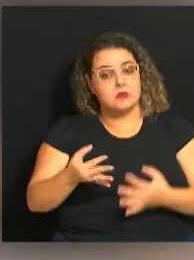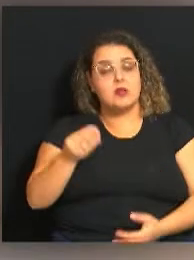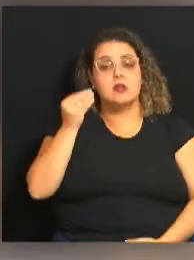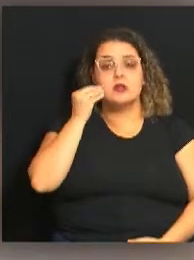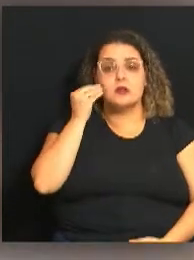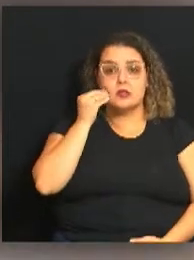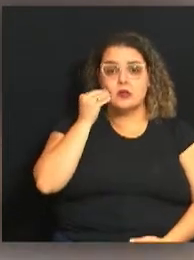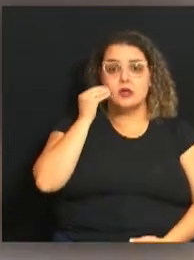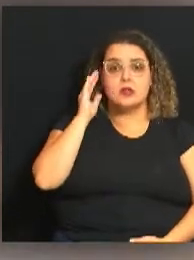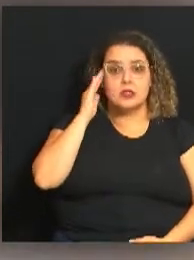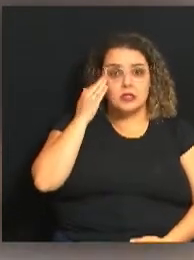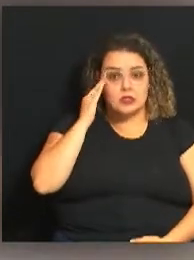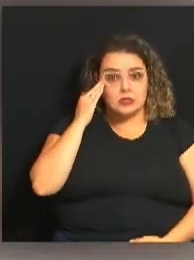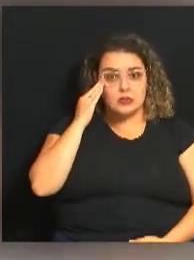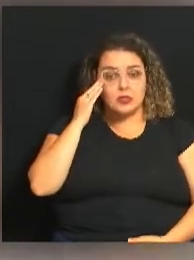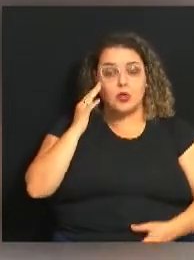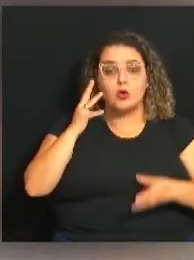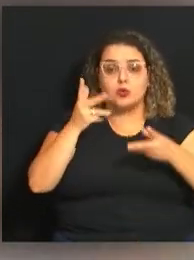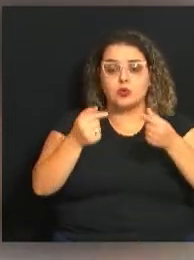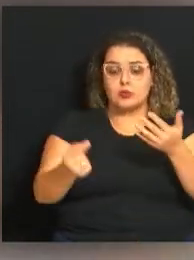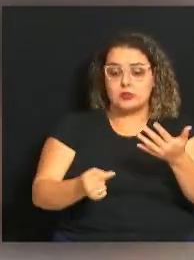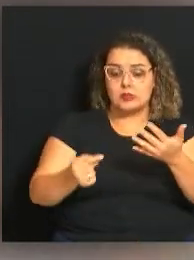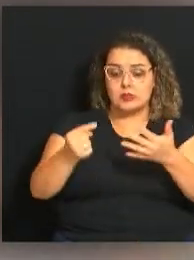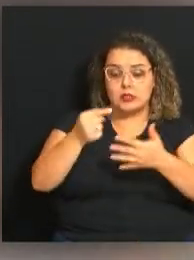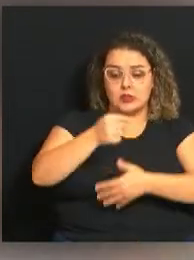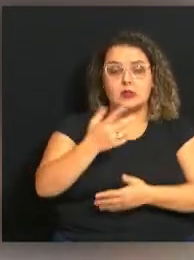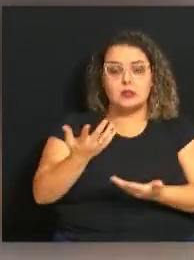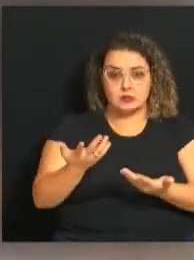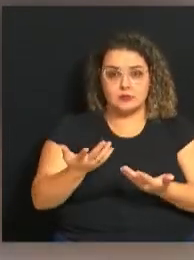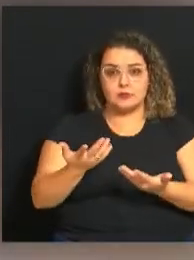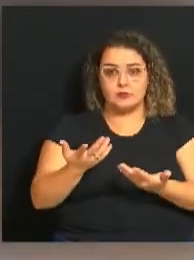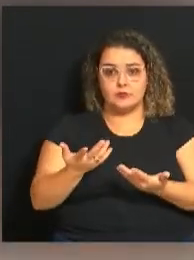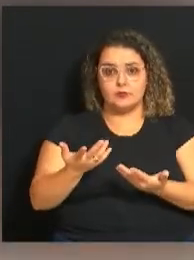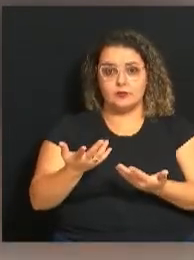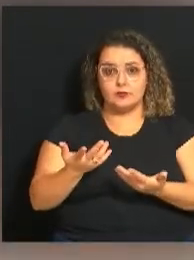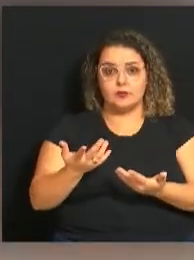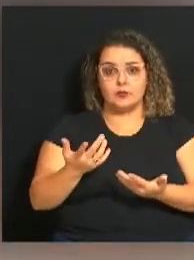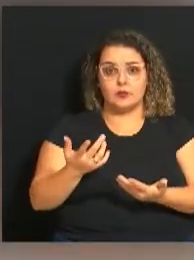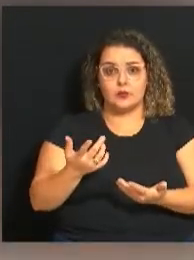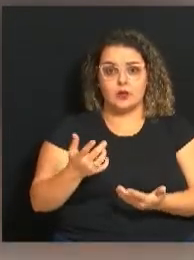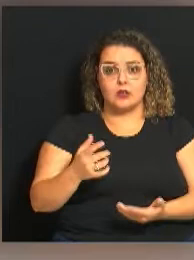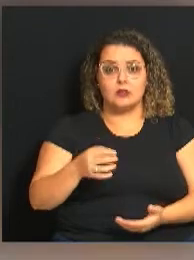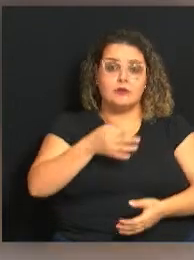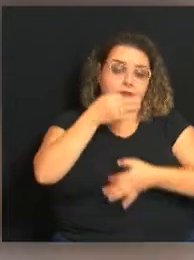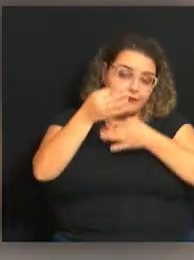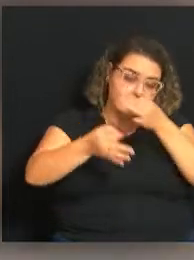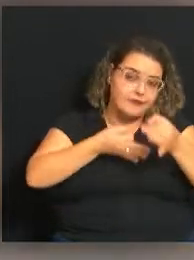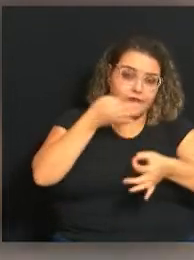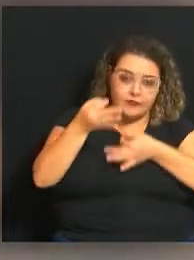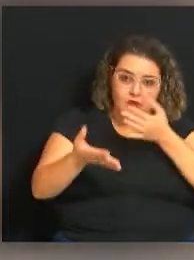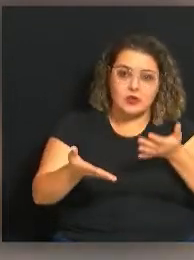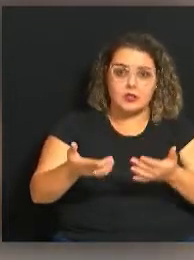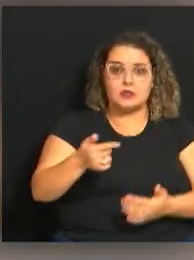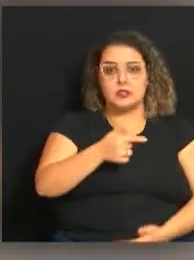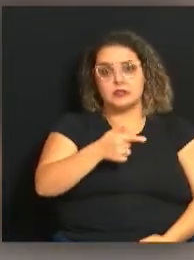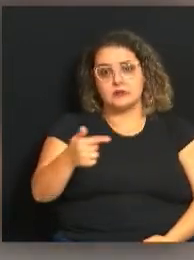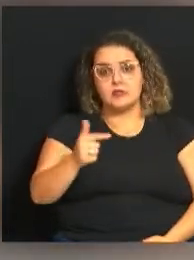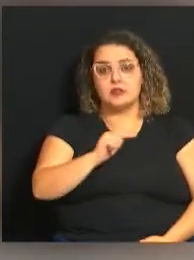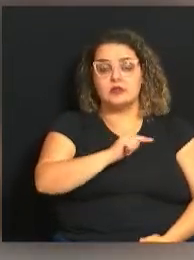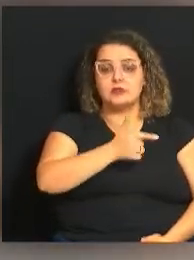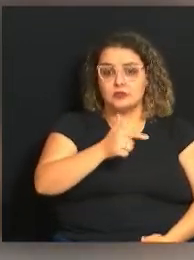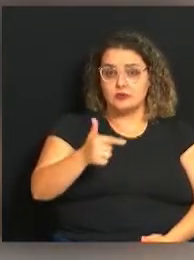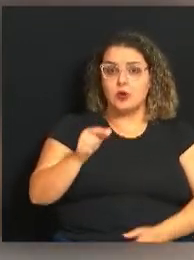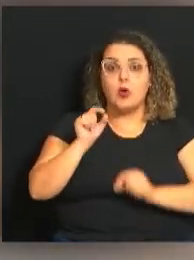entender todas as questões que a gente, assim, critica a Semana de 22, né, o que ela deixou